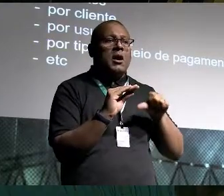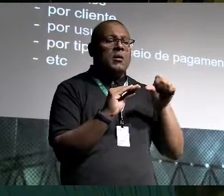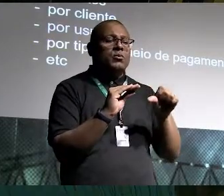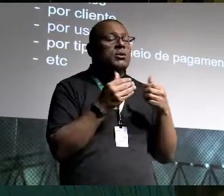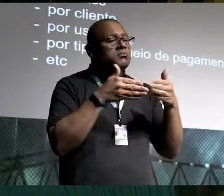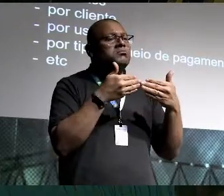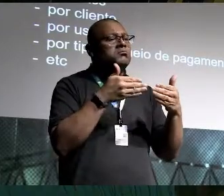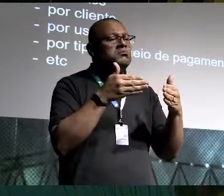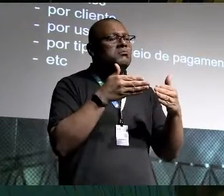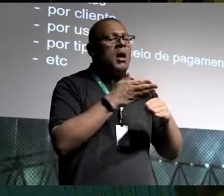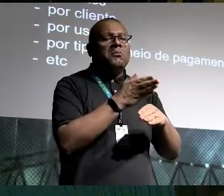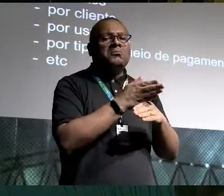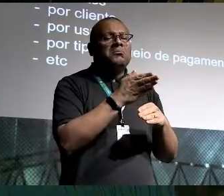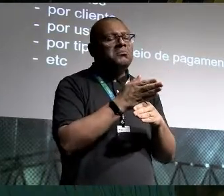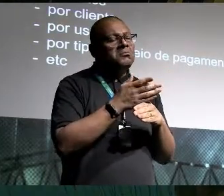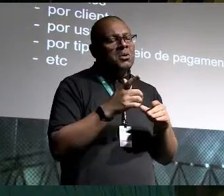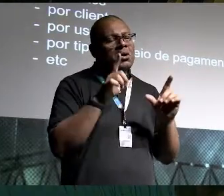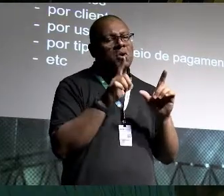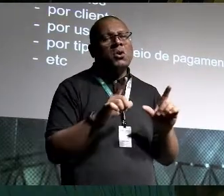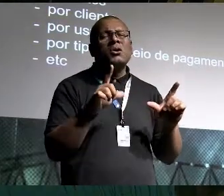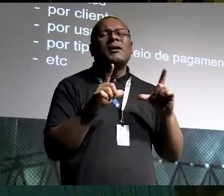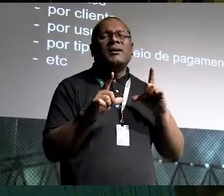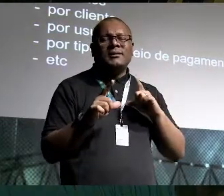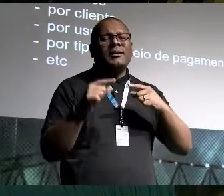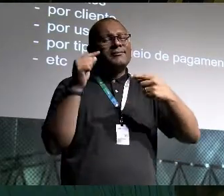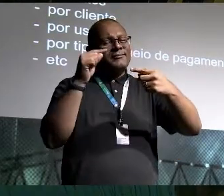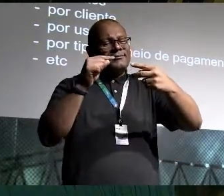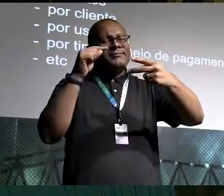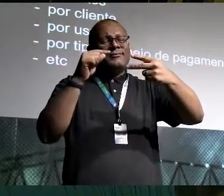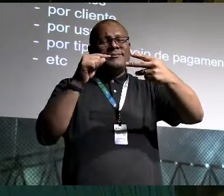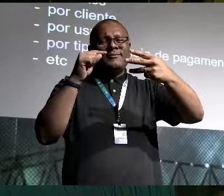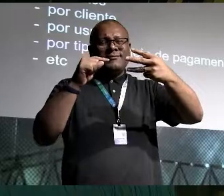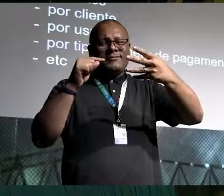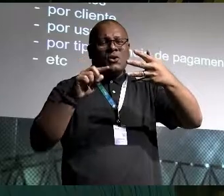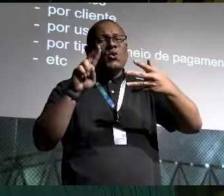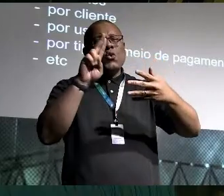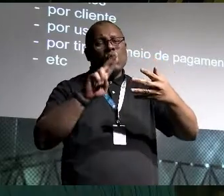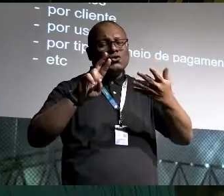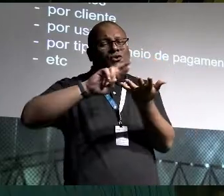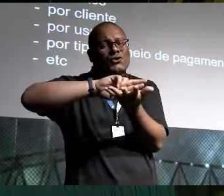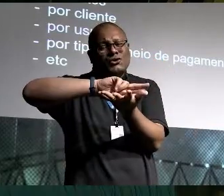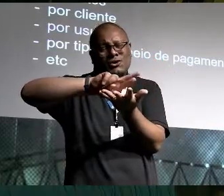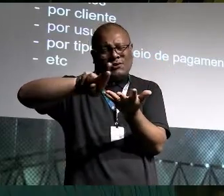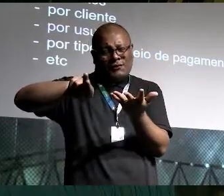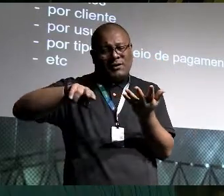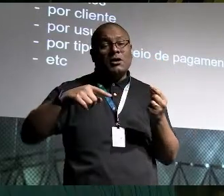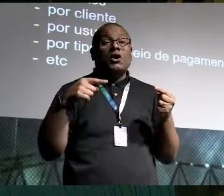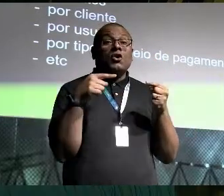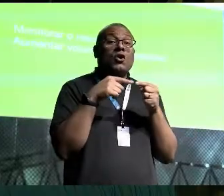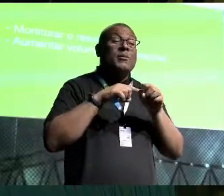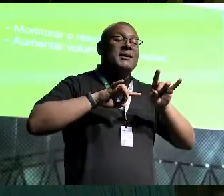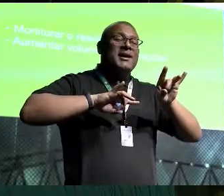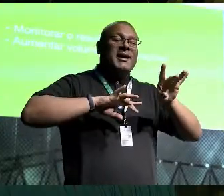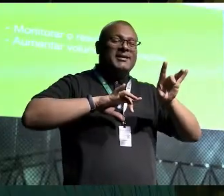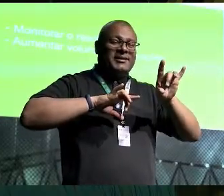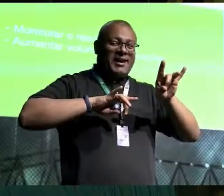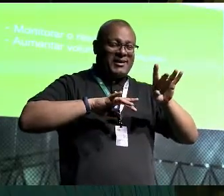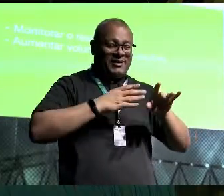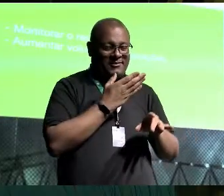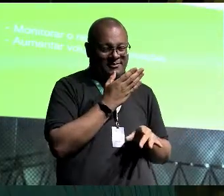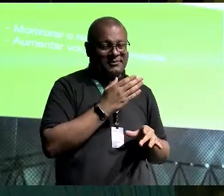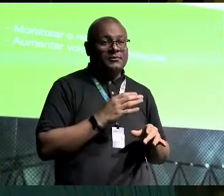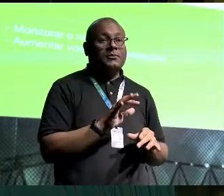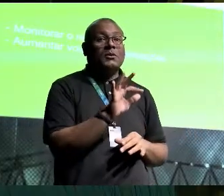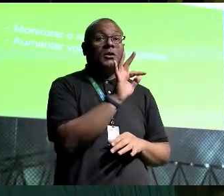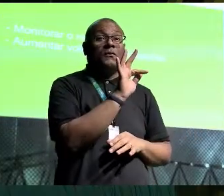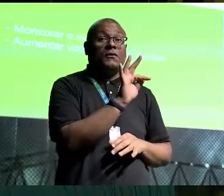sem precisar de um deploy novo. E, lógico, existe uma série de outras aplicações para os feature toggles. Eu vou falar um